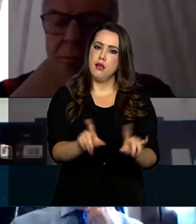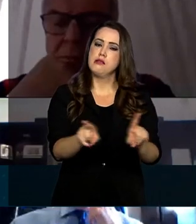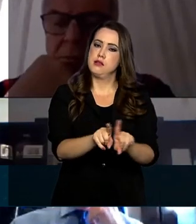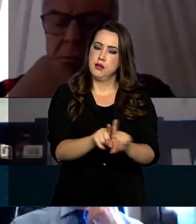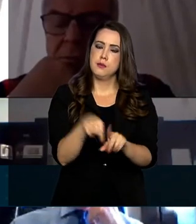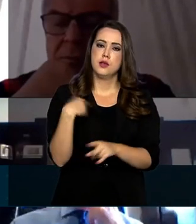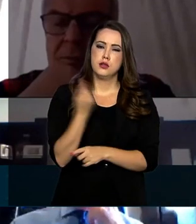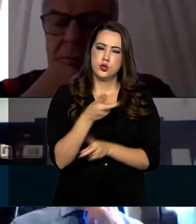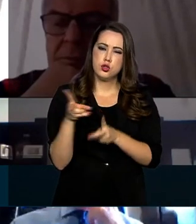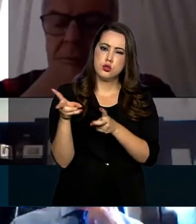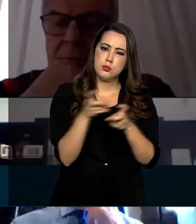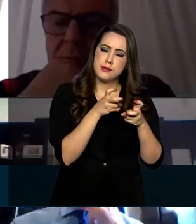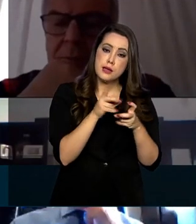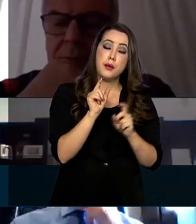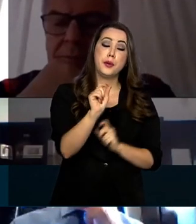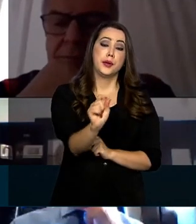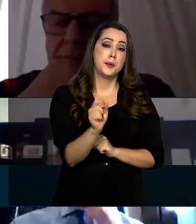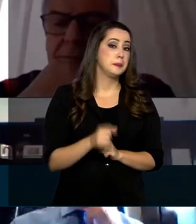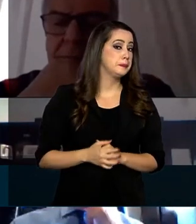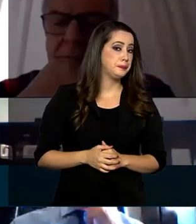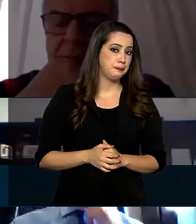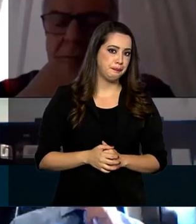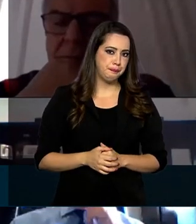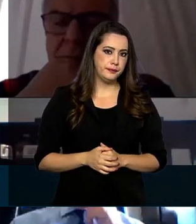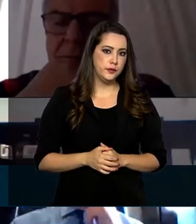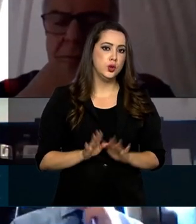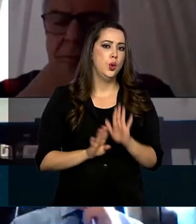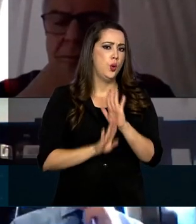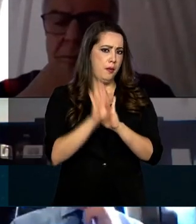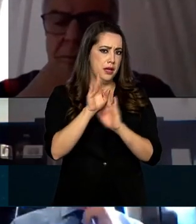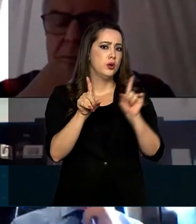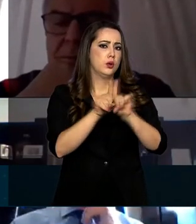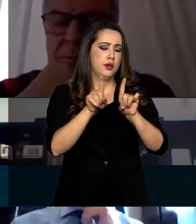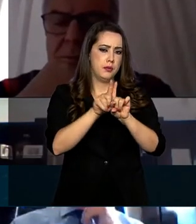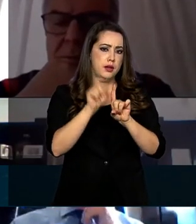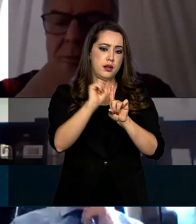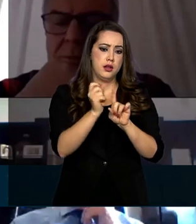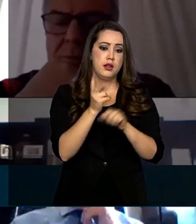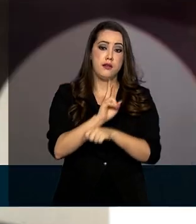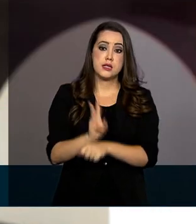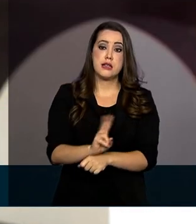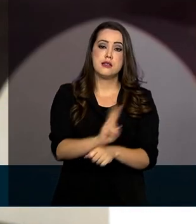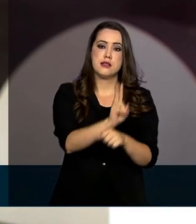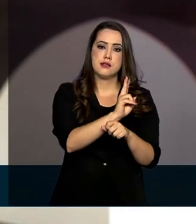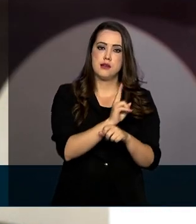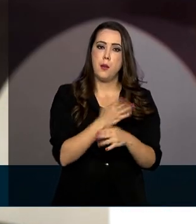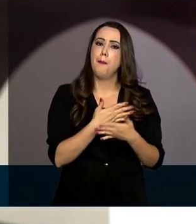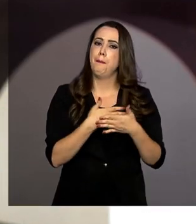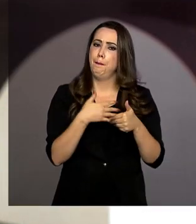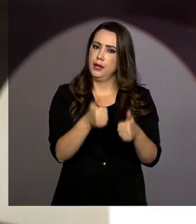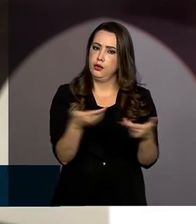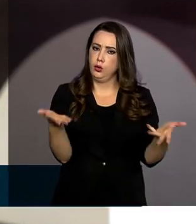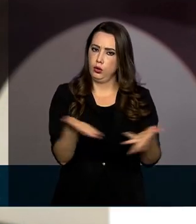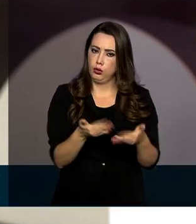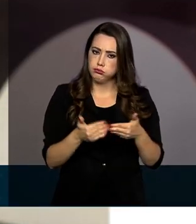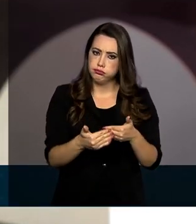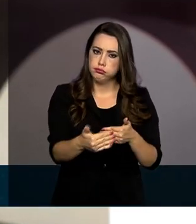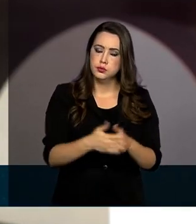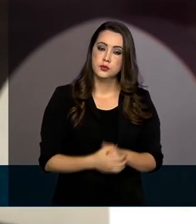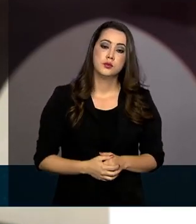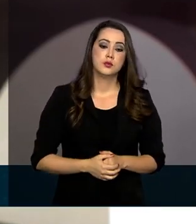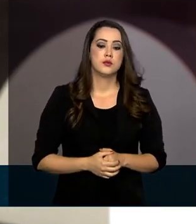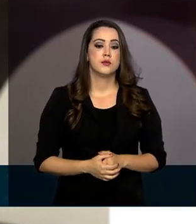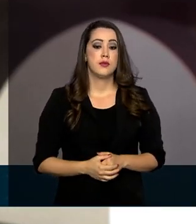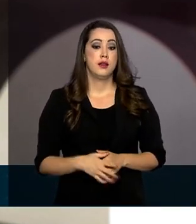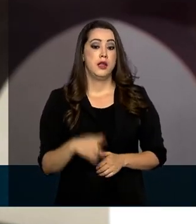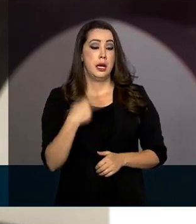identificar, em contrapartida, um aumento também da atividade fiscalizatória. A Política Nacional de Segurança